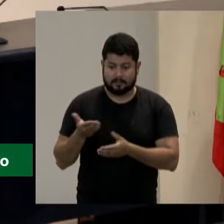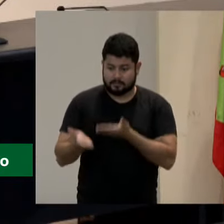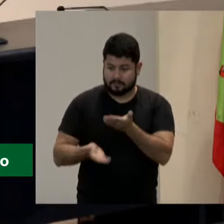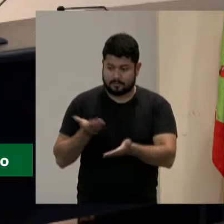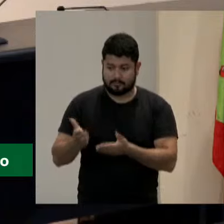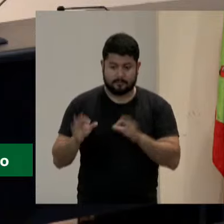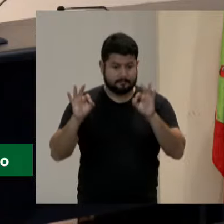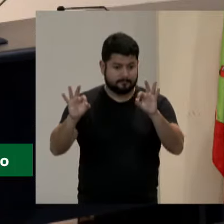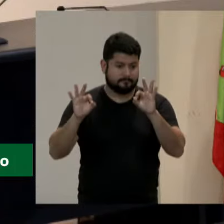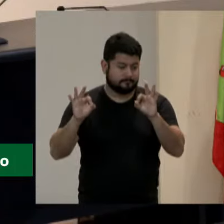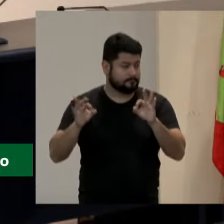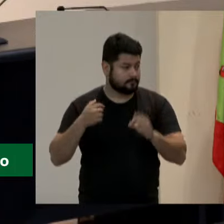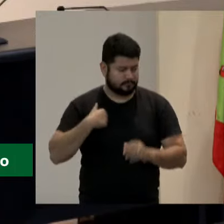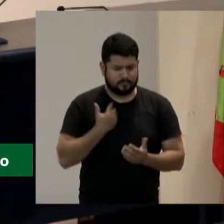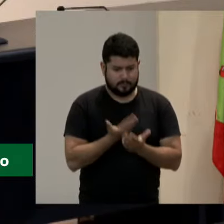muito.